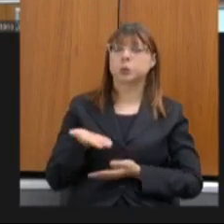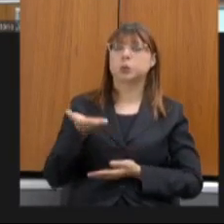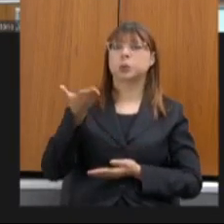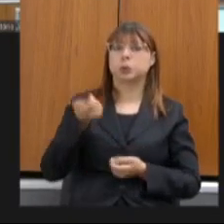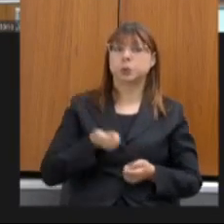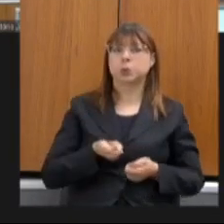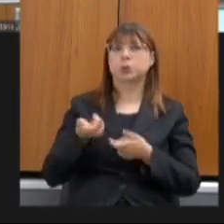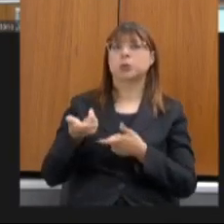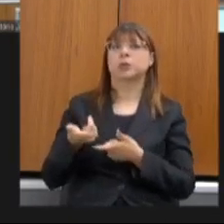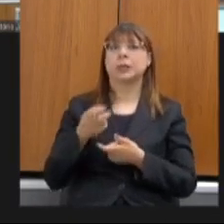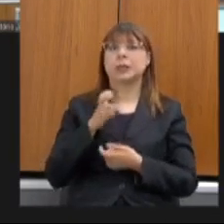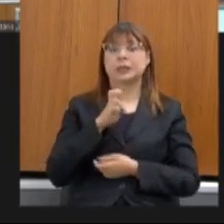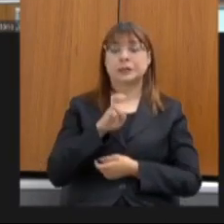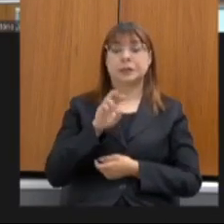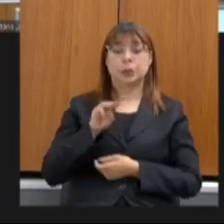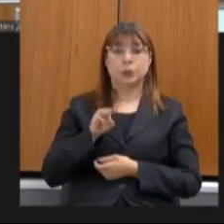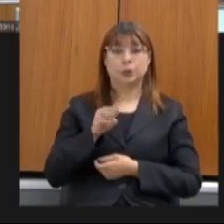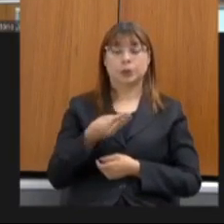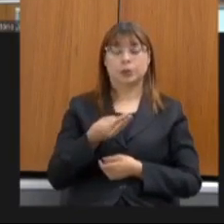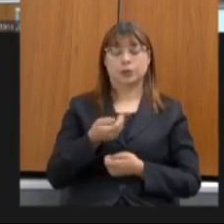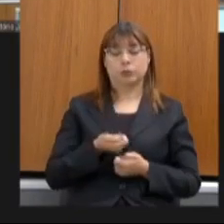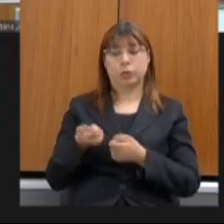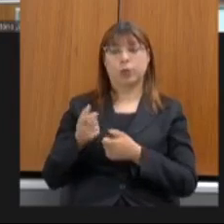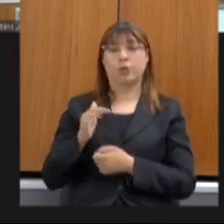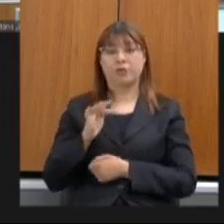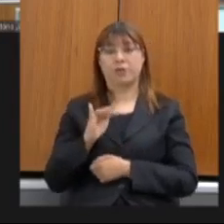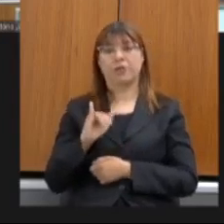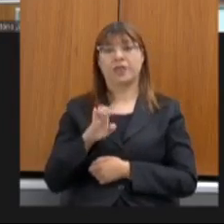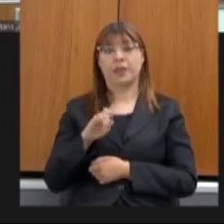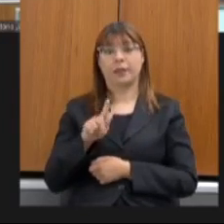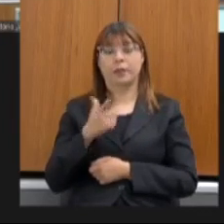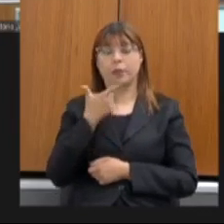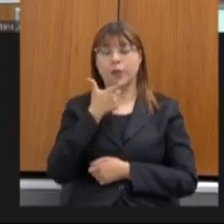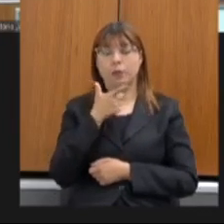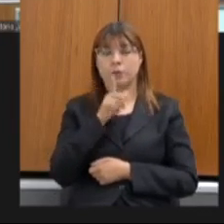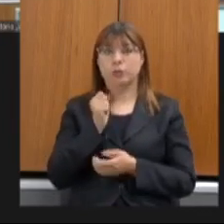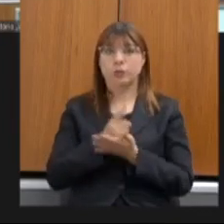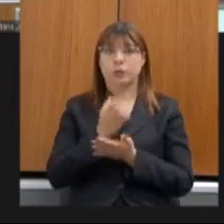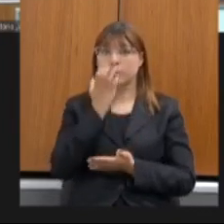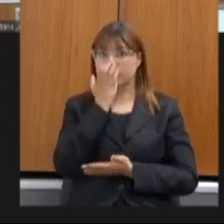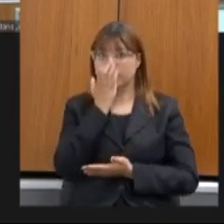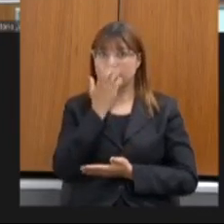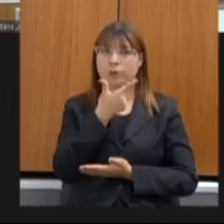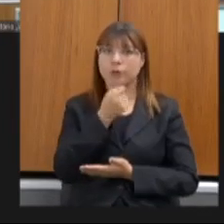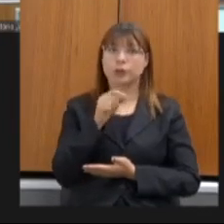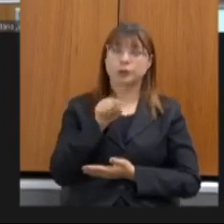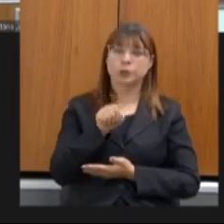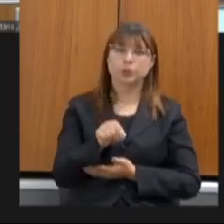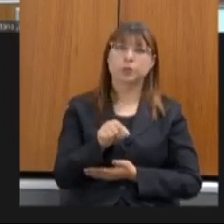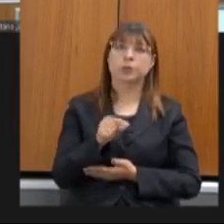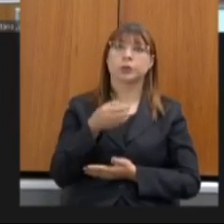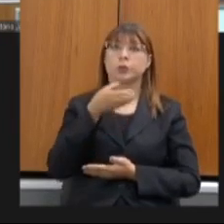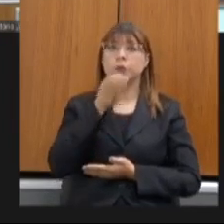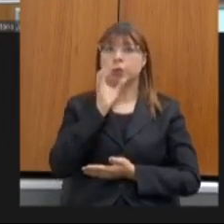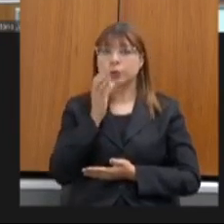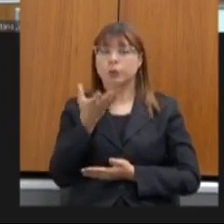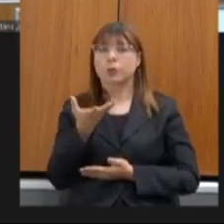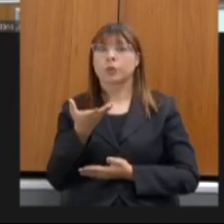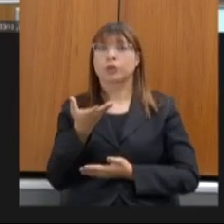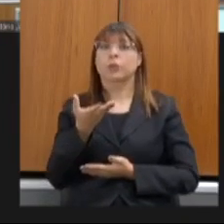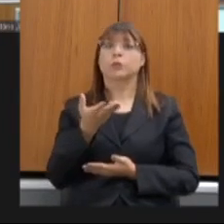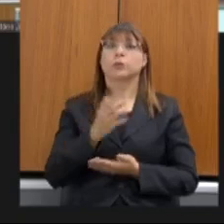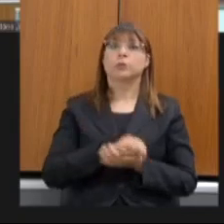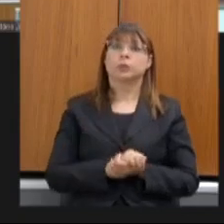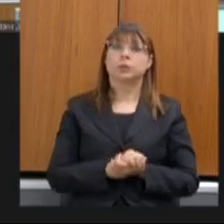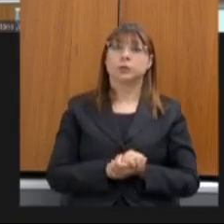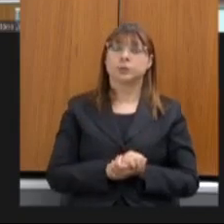cinco milhões e é fiemg pela compra de respiradores 20 mil copos de água para Pastoral arquidiocese 2.500 copos de água por